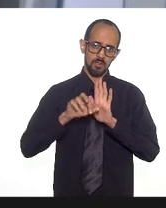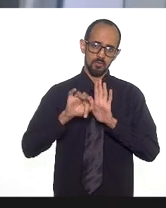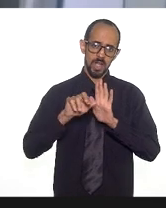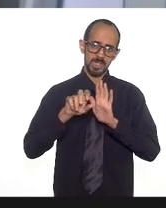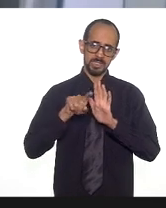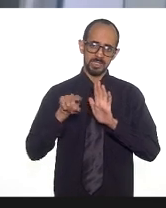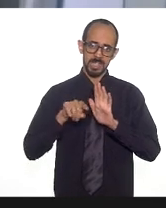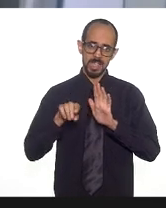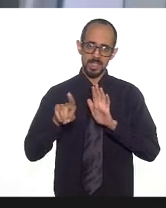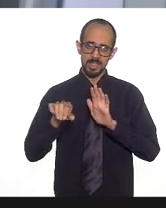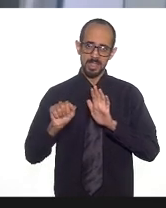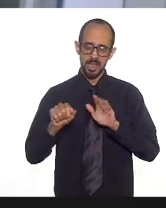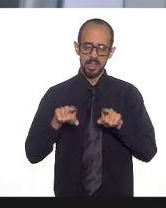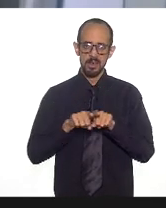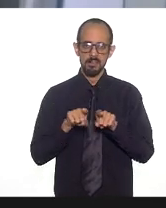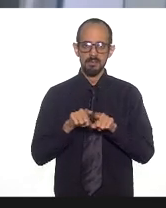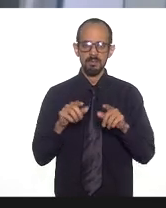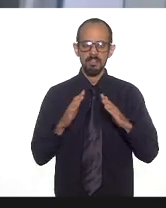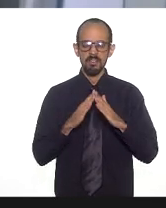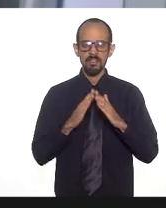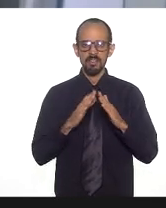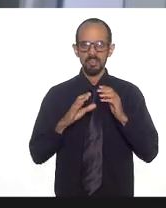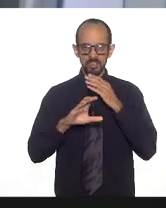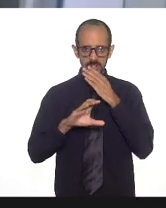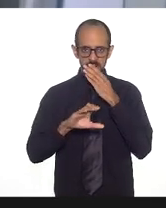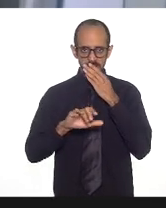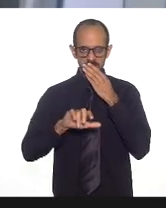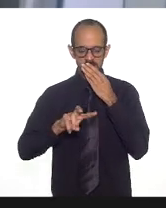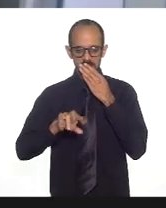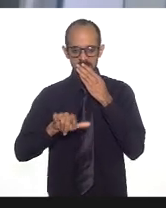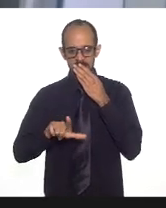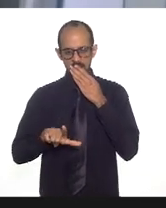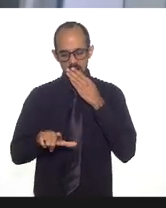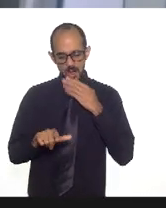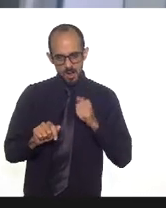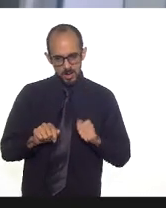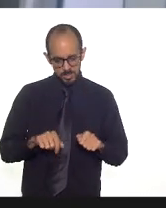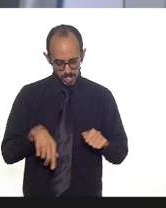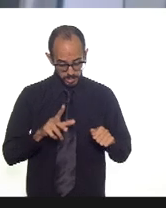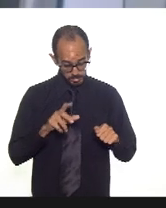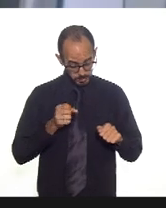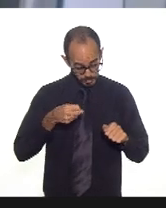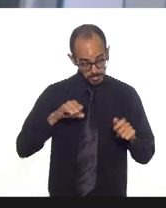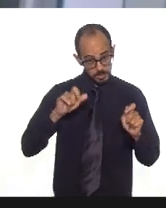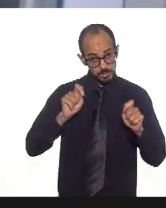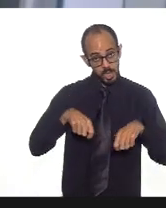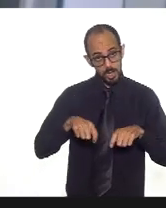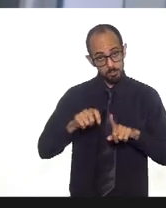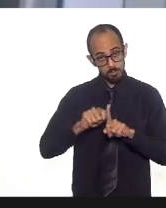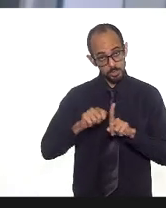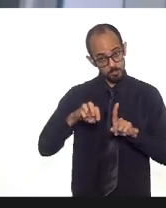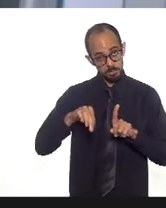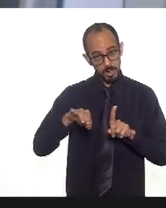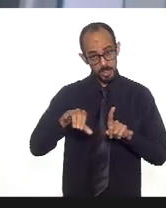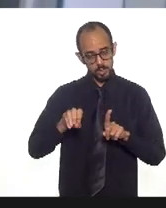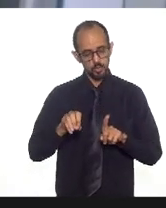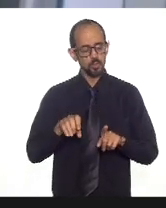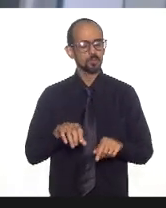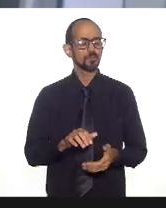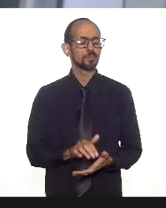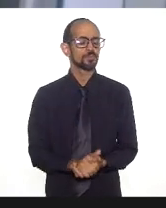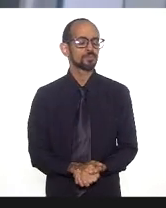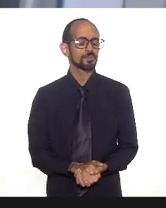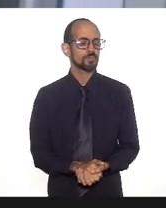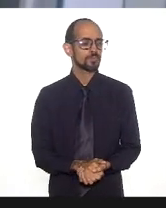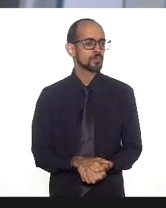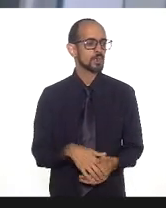Civil, e a gente combinaria um arranjo, uma reunião nesse sentido, ainda no mês de maio, se possível. E, por último, se o deputado